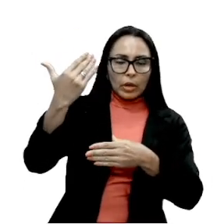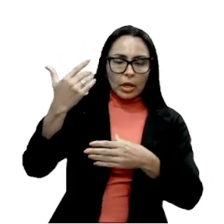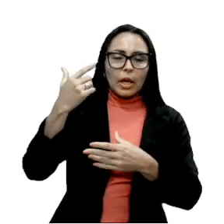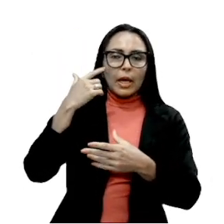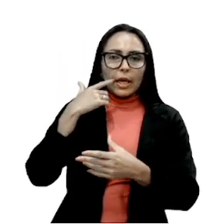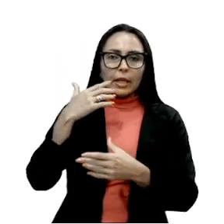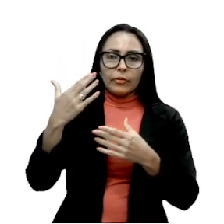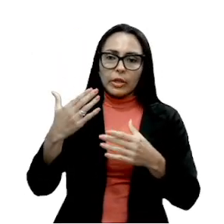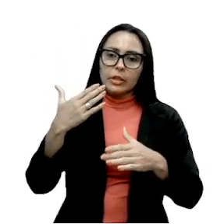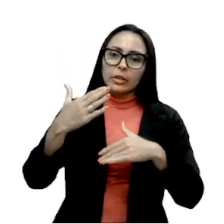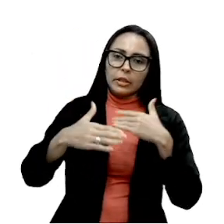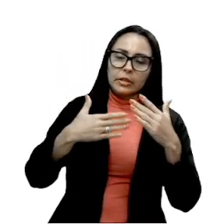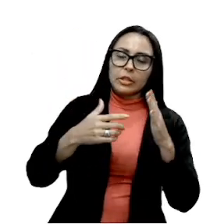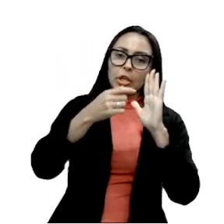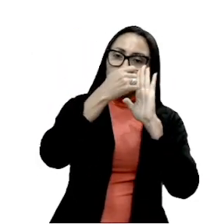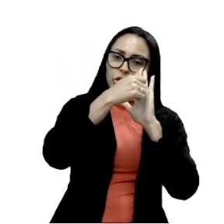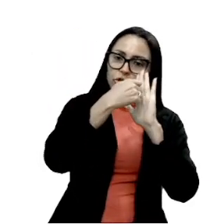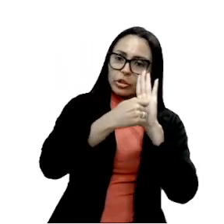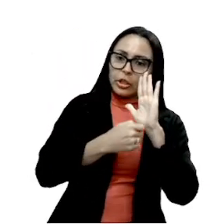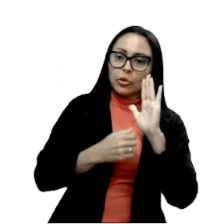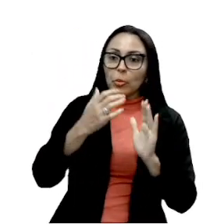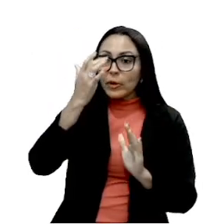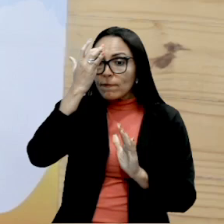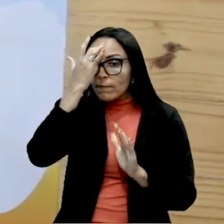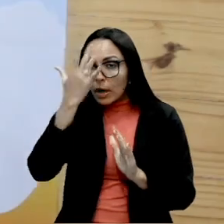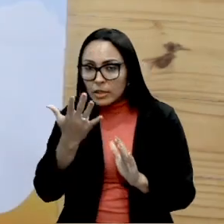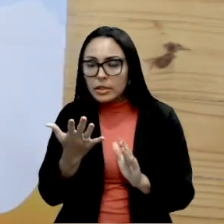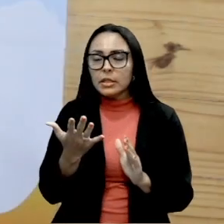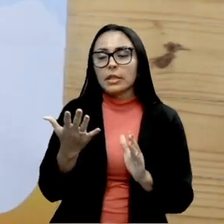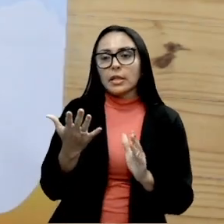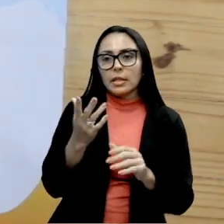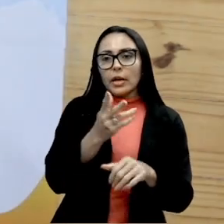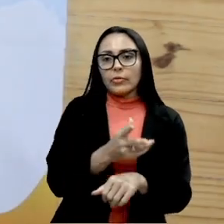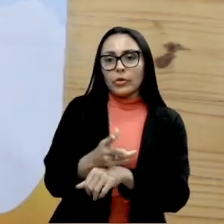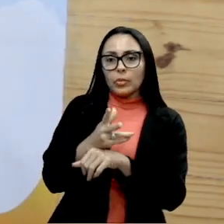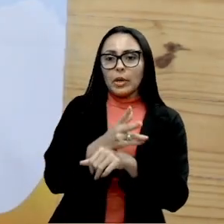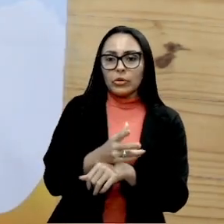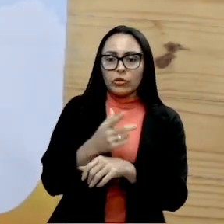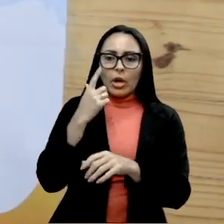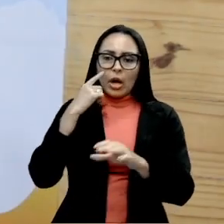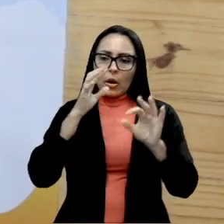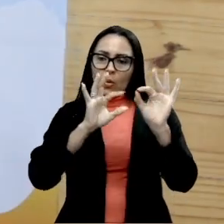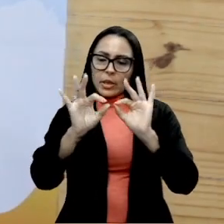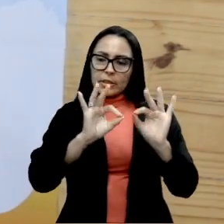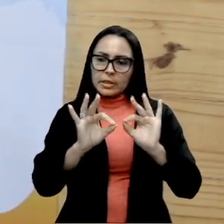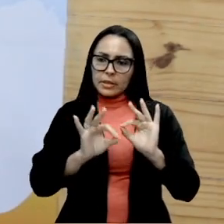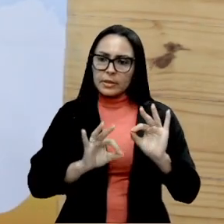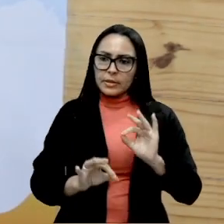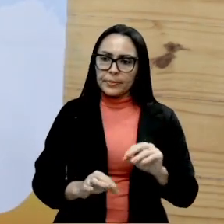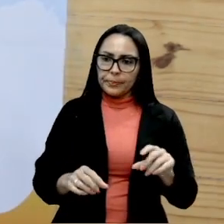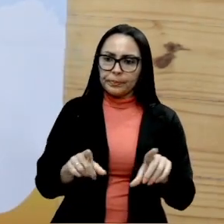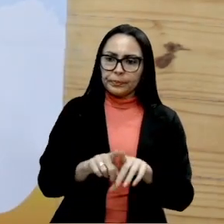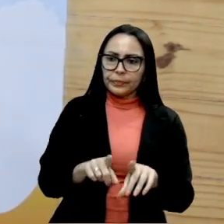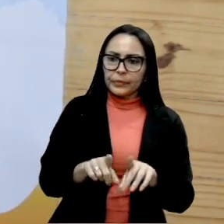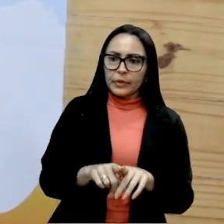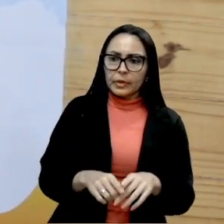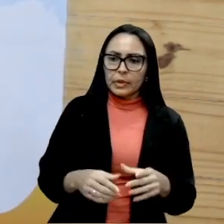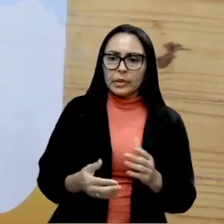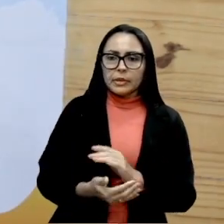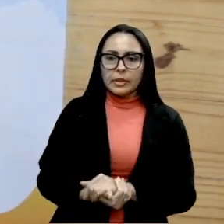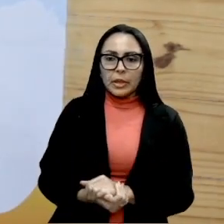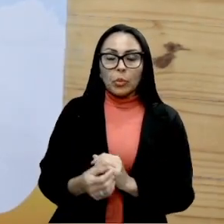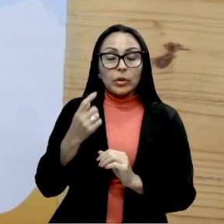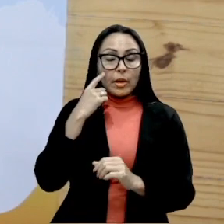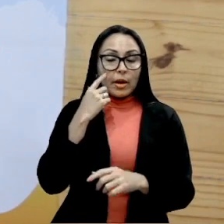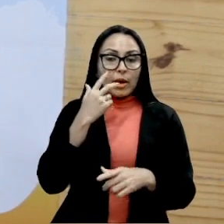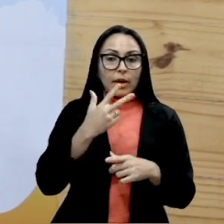com isso escrito para facilitar a edição e o recorte e a montagem da edição dessas cenas, porque essas cenas elas